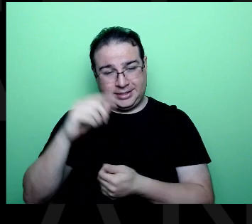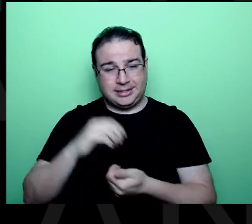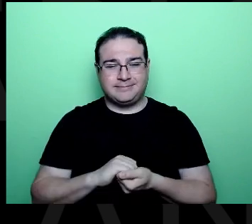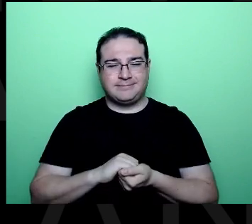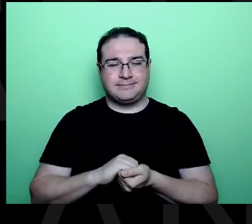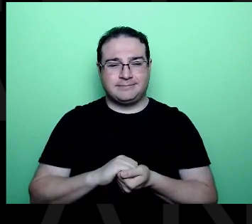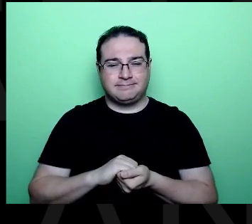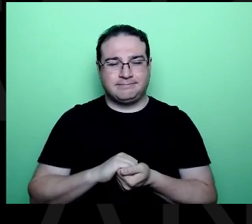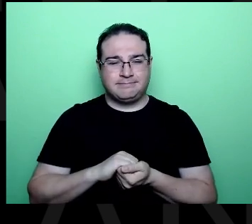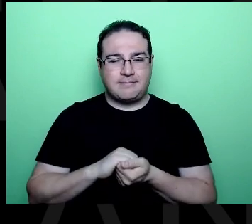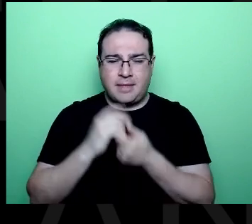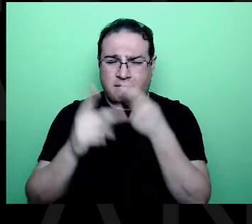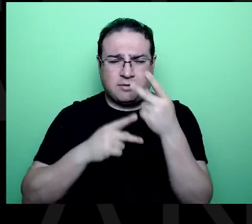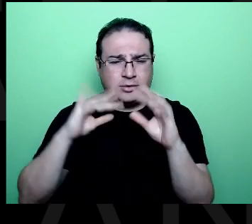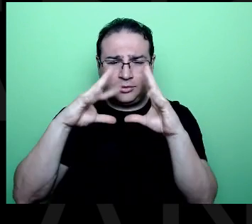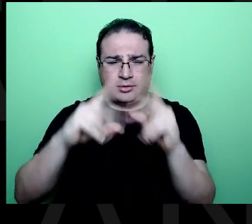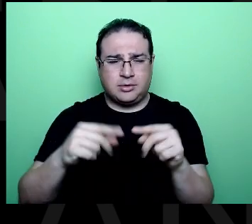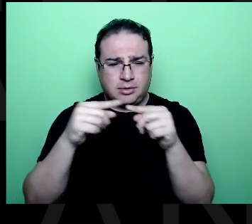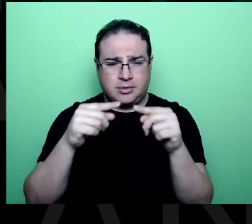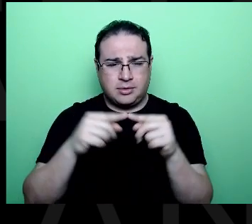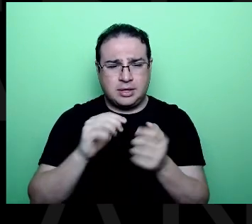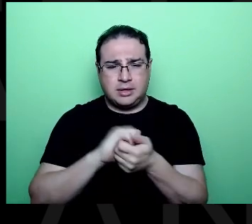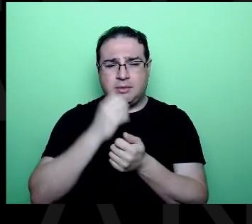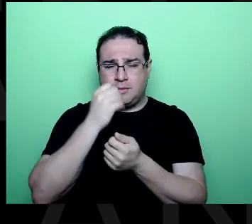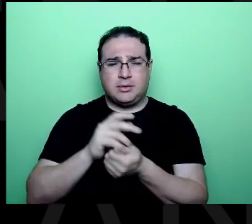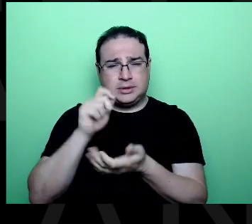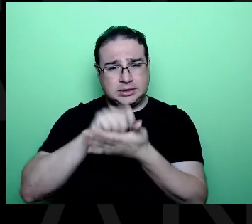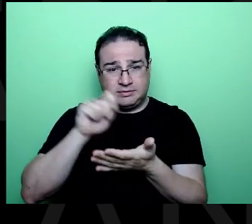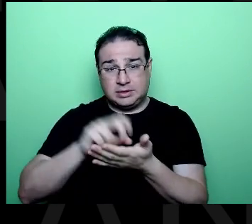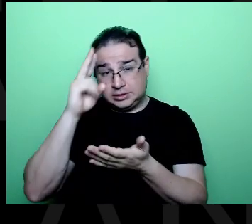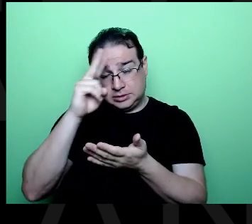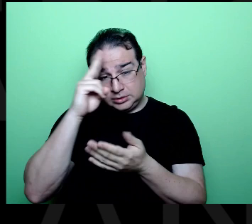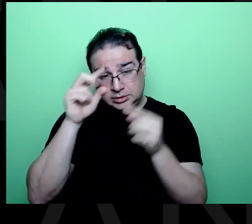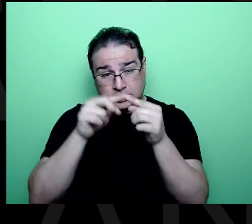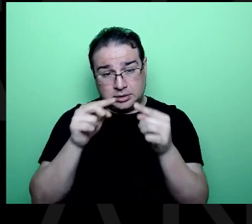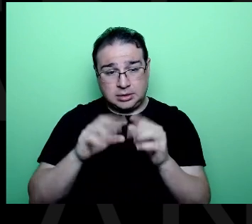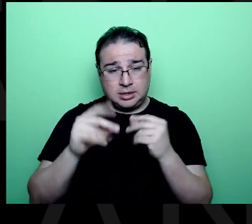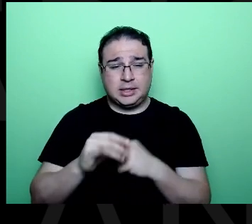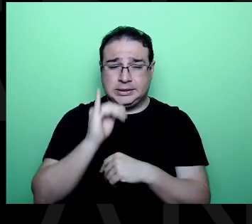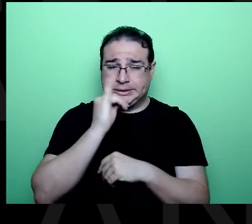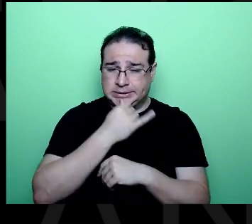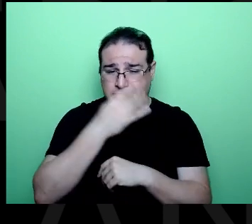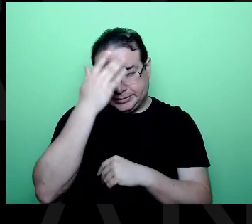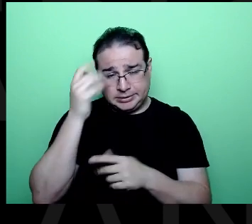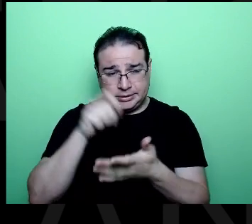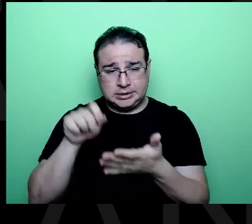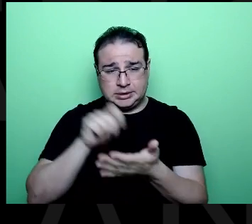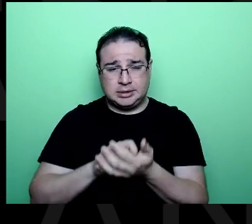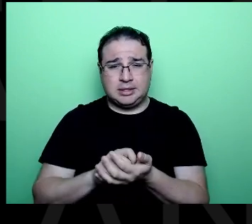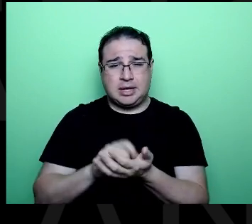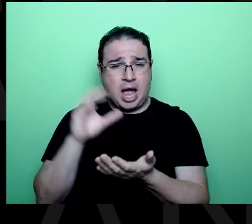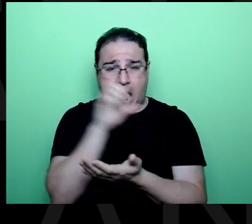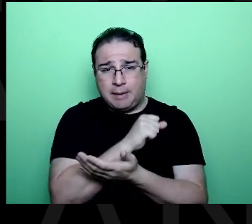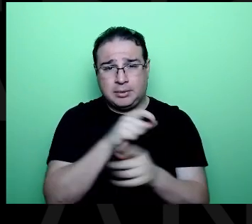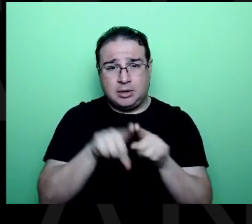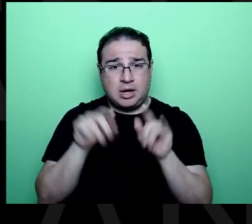Carla, falou tudo, olha, você falou tudo mesmo. É escrever para a história, eu acho que eu tenho muita pena dos colegas que escrevem hard news, principalmente agora